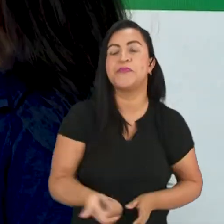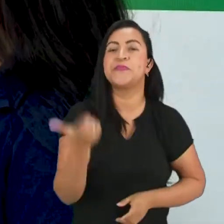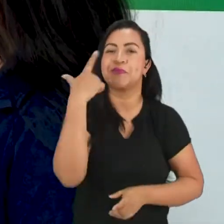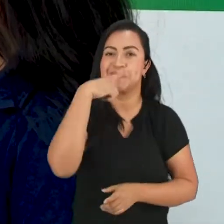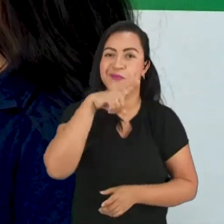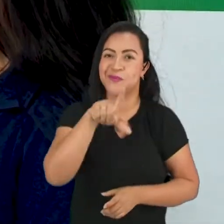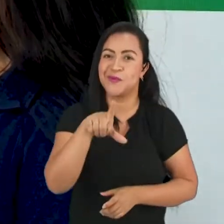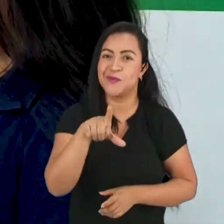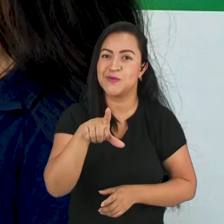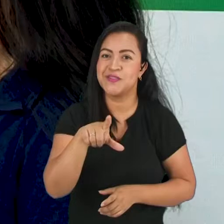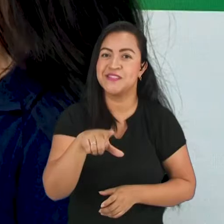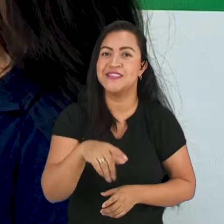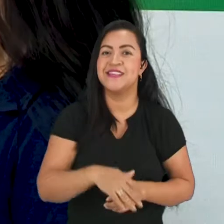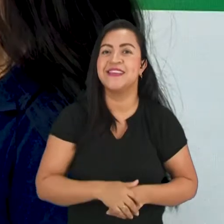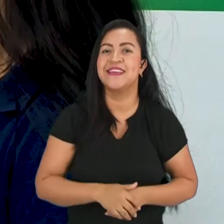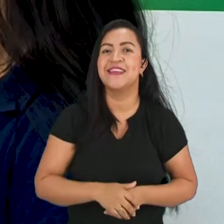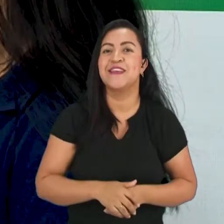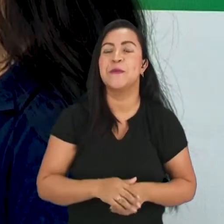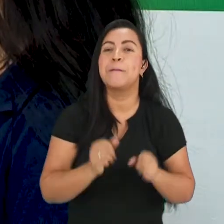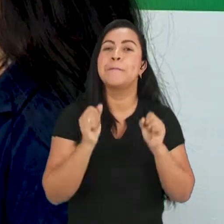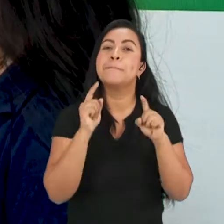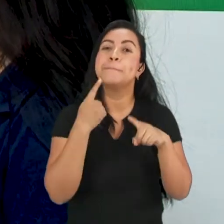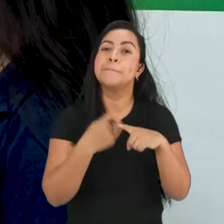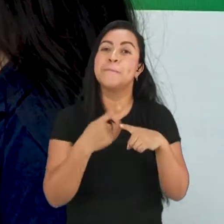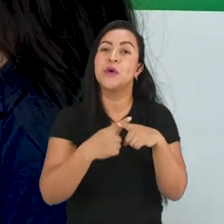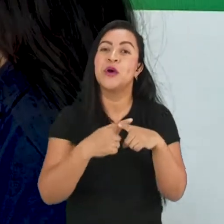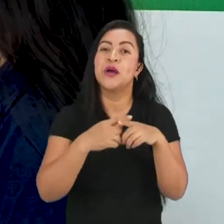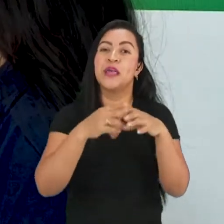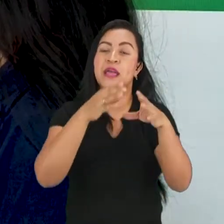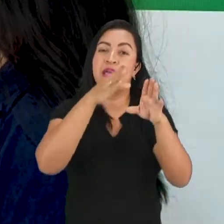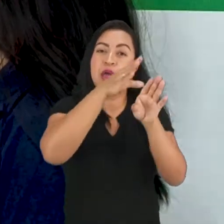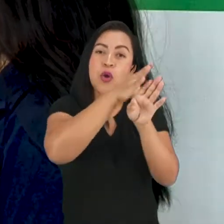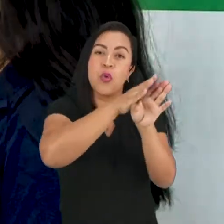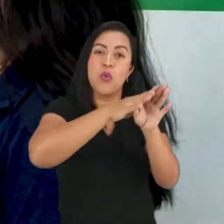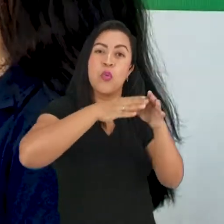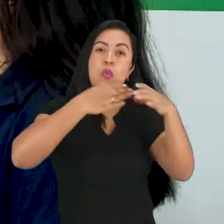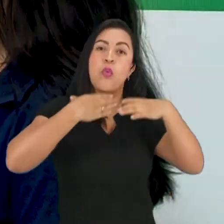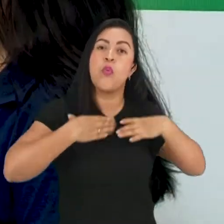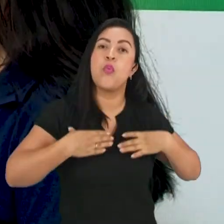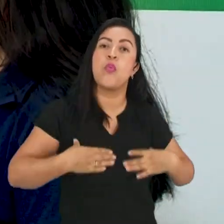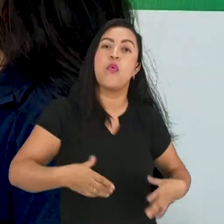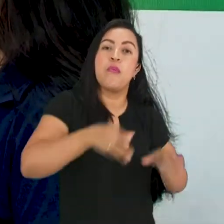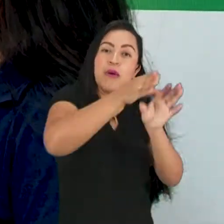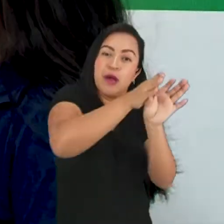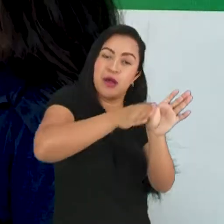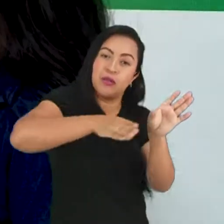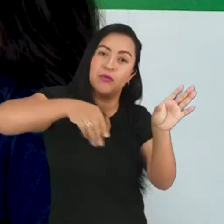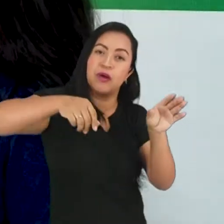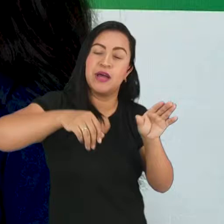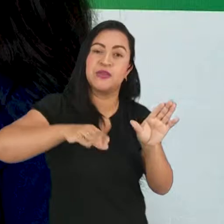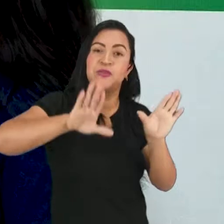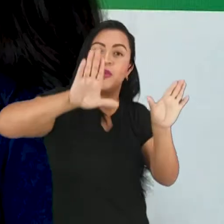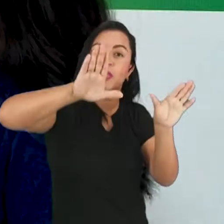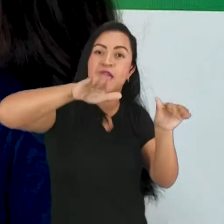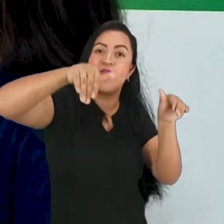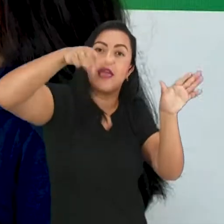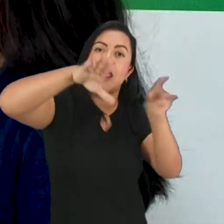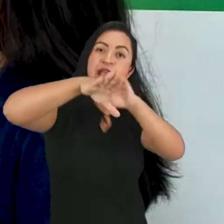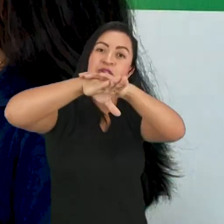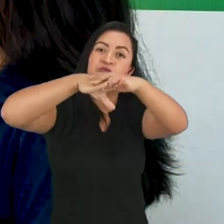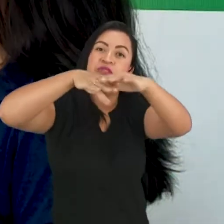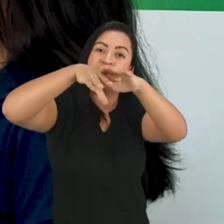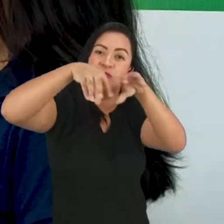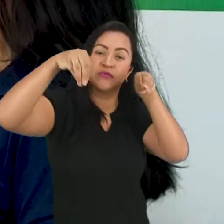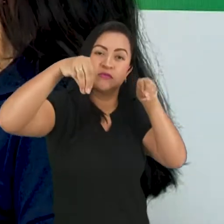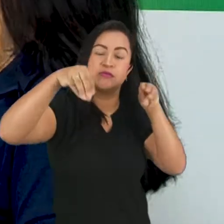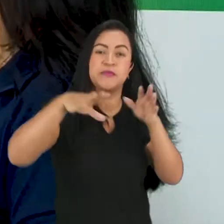Consegue essa proeza graças a seu corpo alongado e às suas asas pontiagudas. Foraz, ela